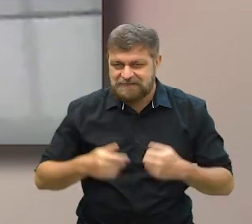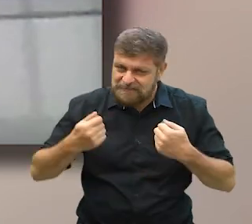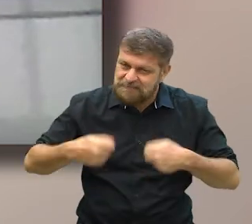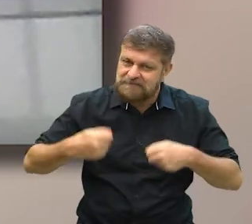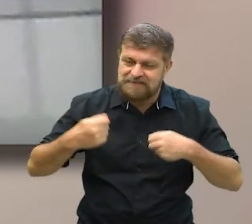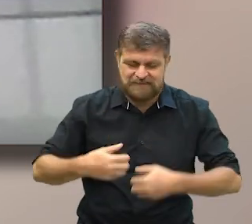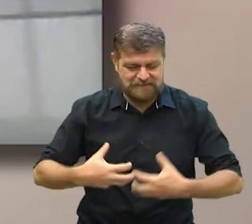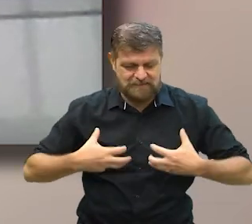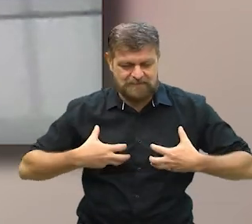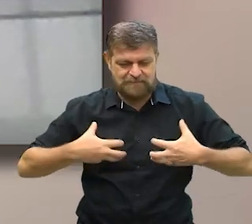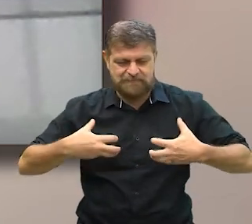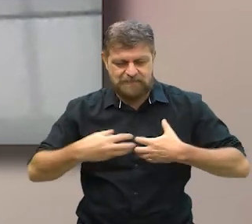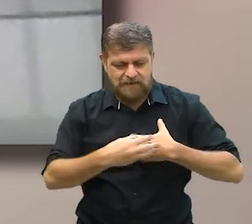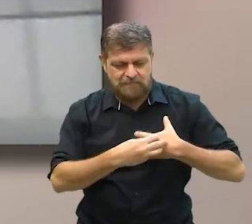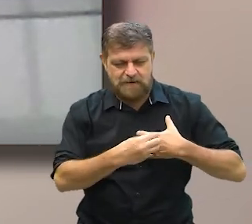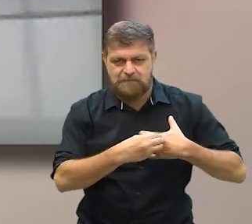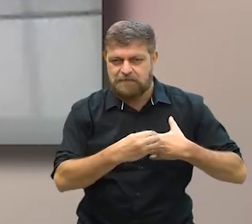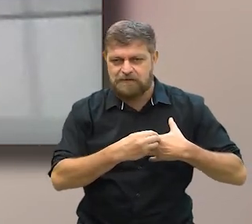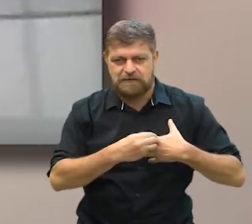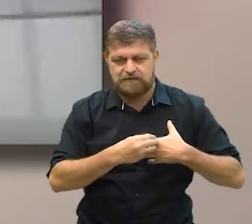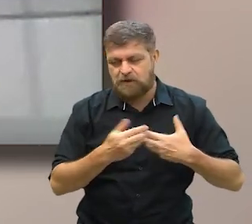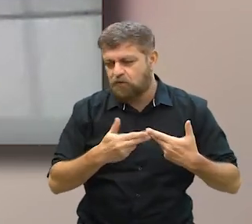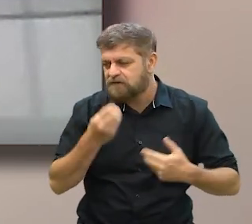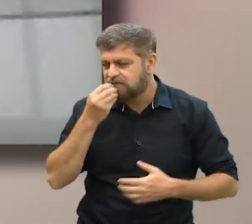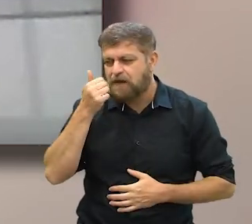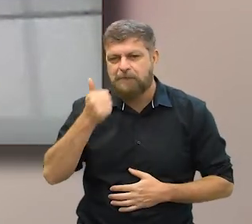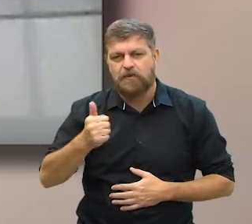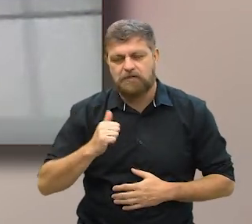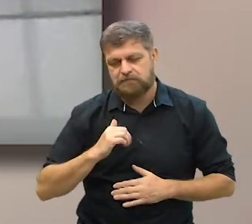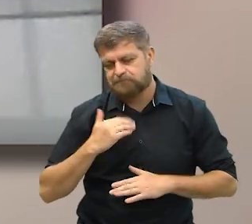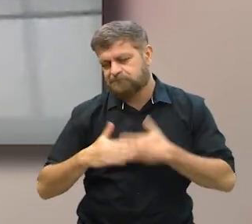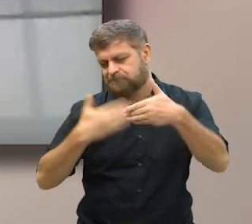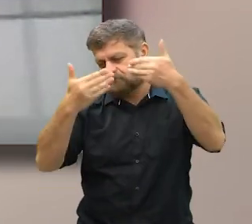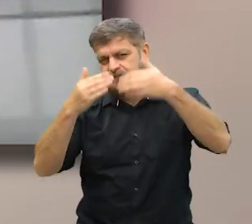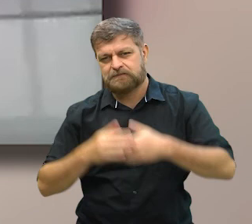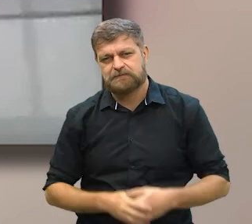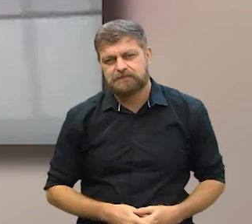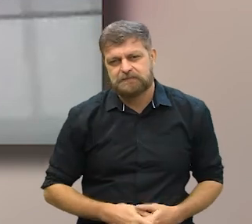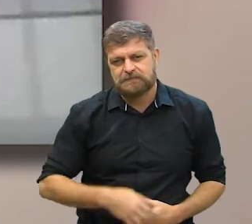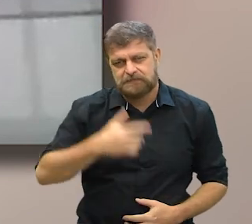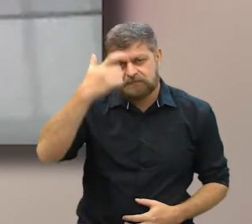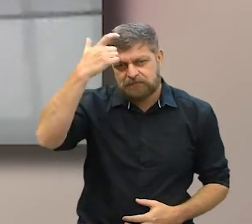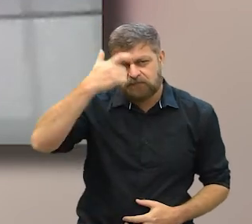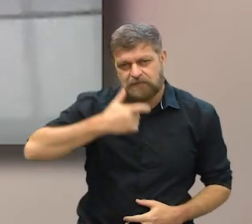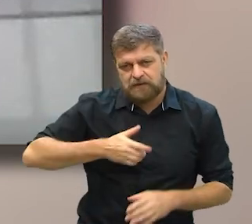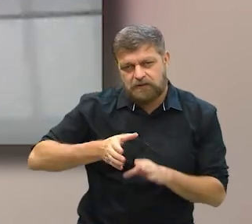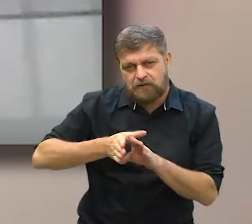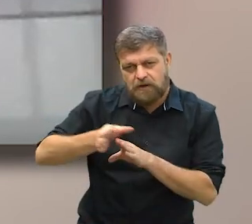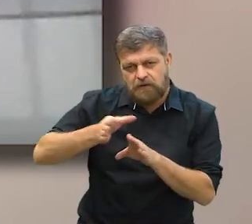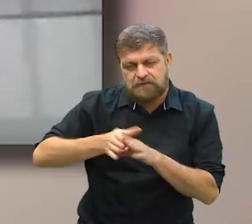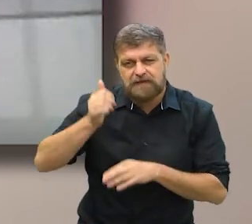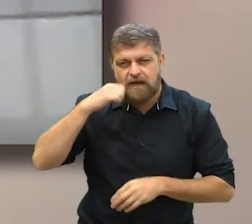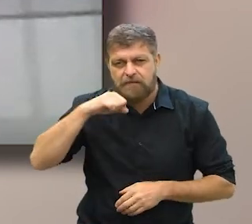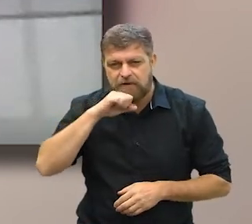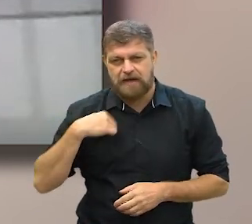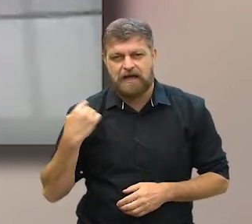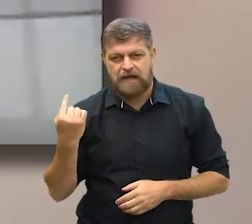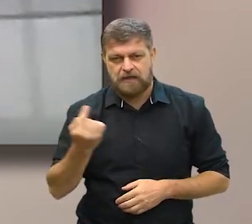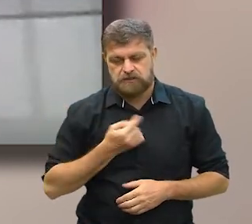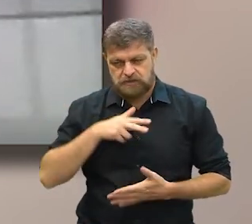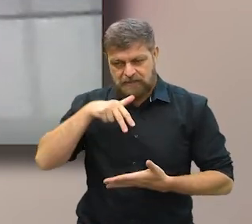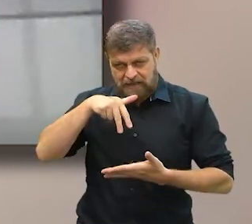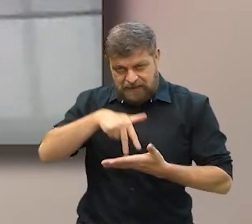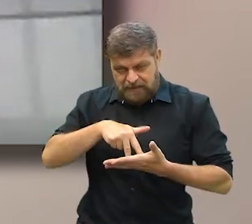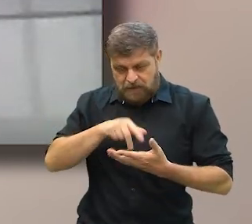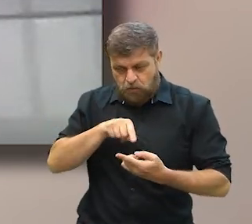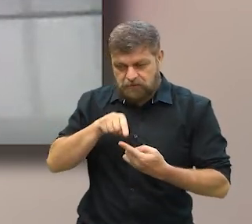não tem, só tem benefício mesmo. E eu queria dizer para as mães que a gente está